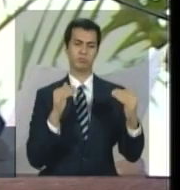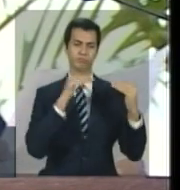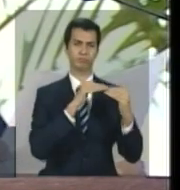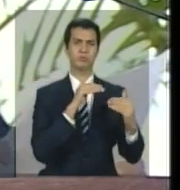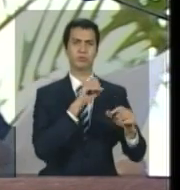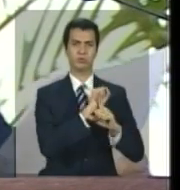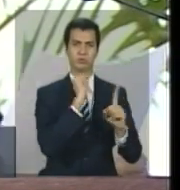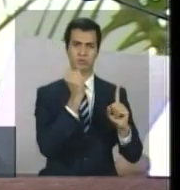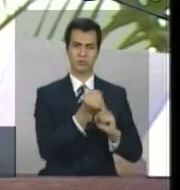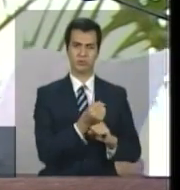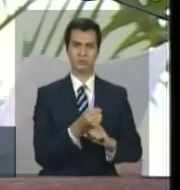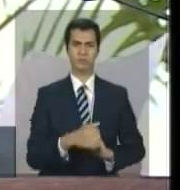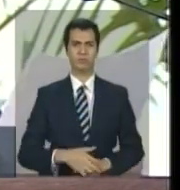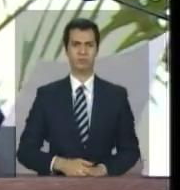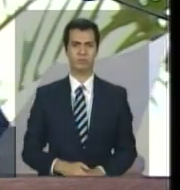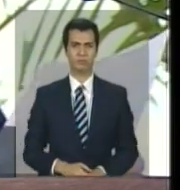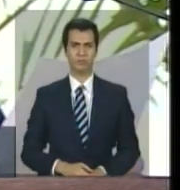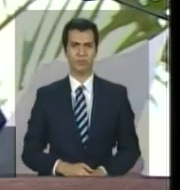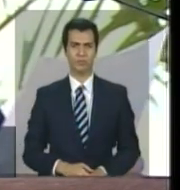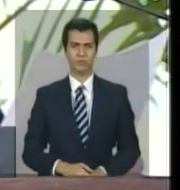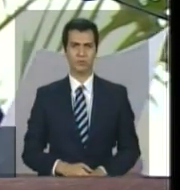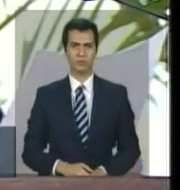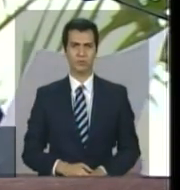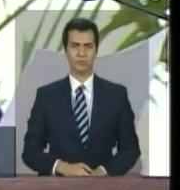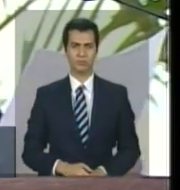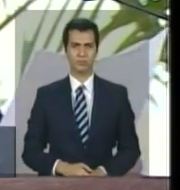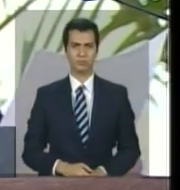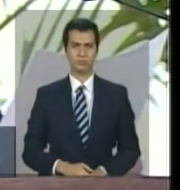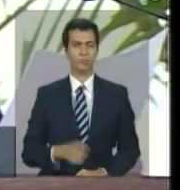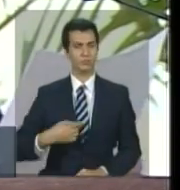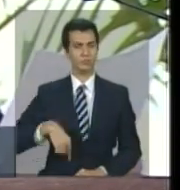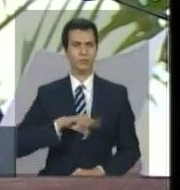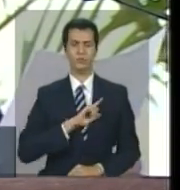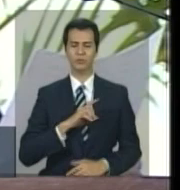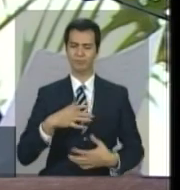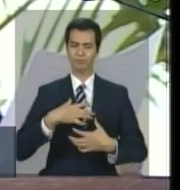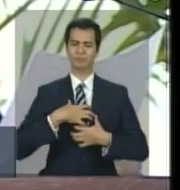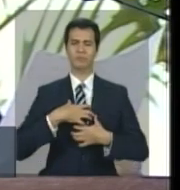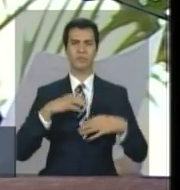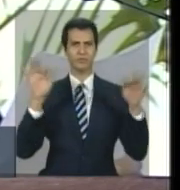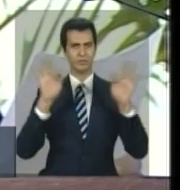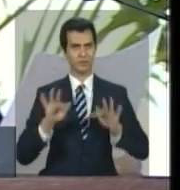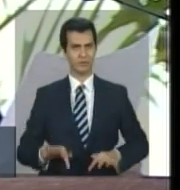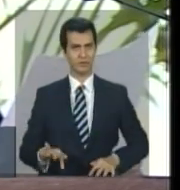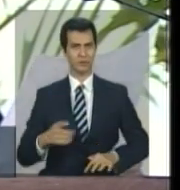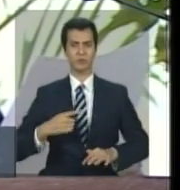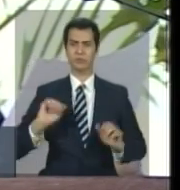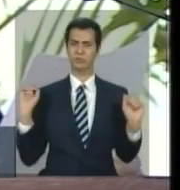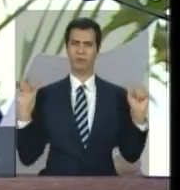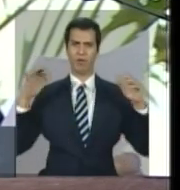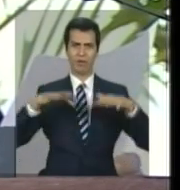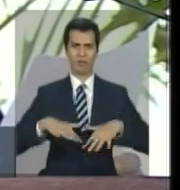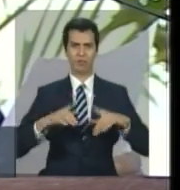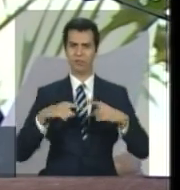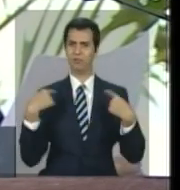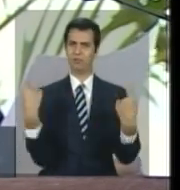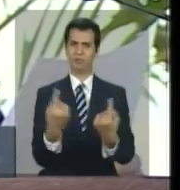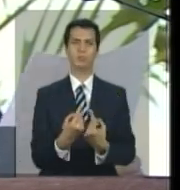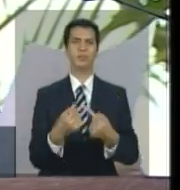país. Plenos de satisfação em estarmos reunidos neste aprazível ambiente,